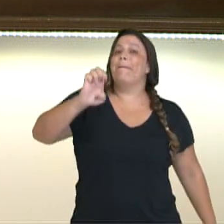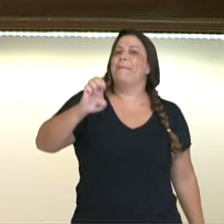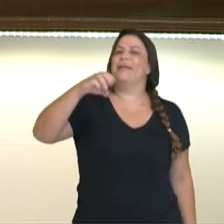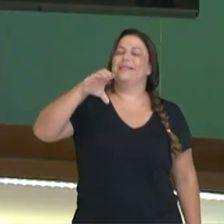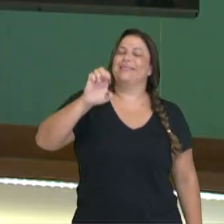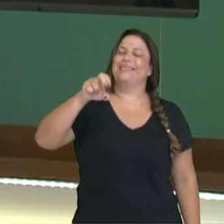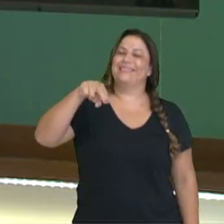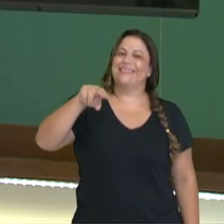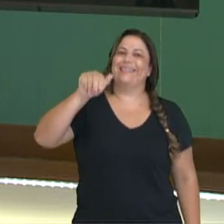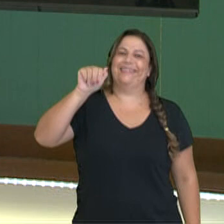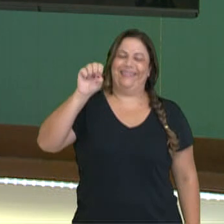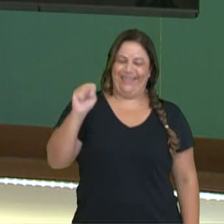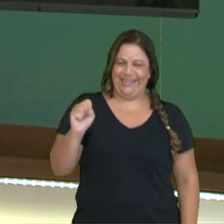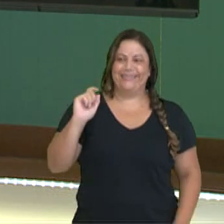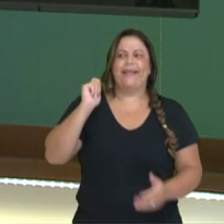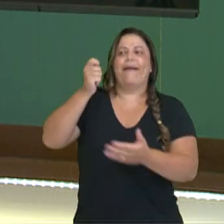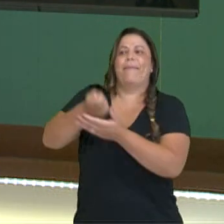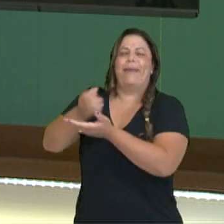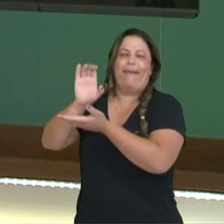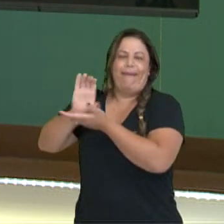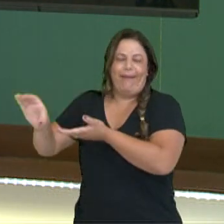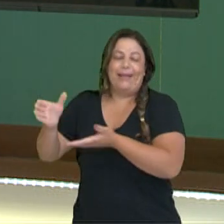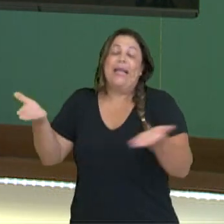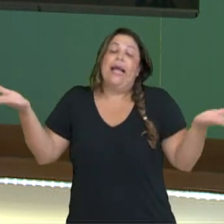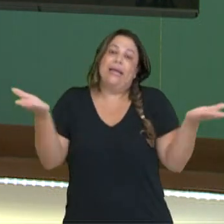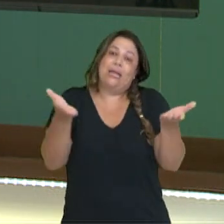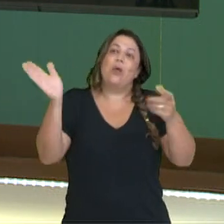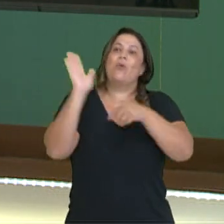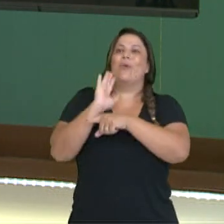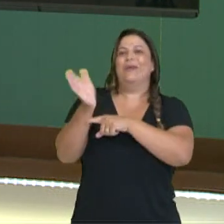ok? Gente, nesse vídeo nós falamos um